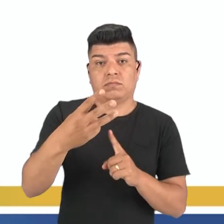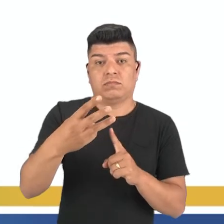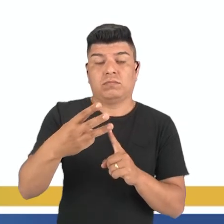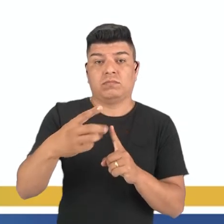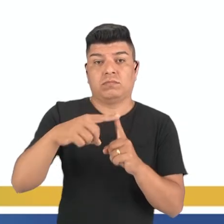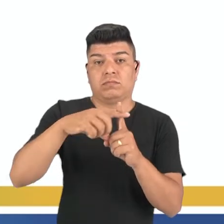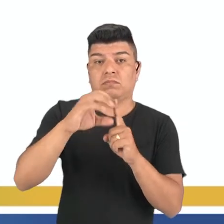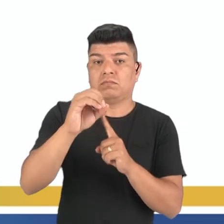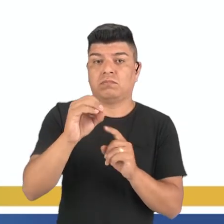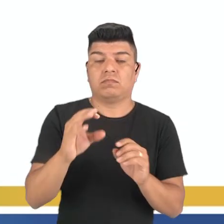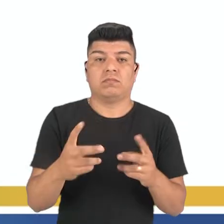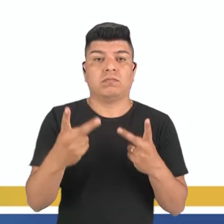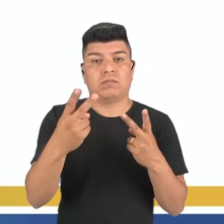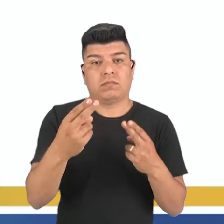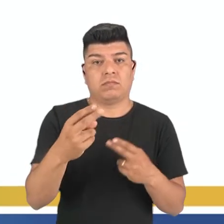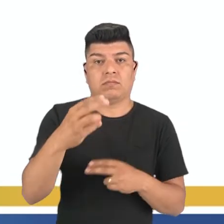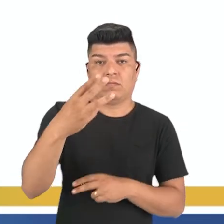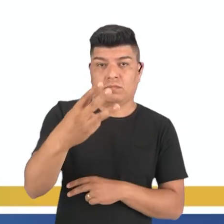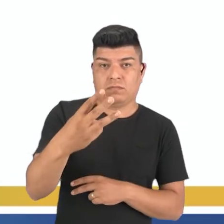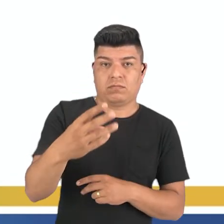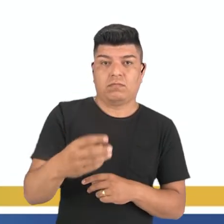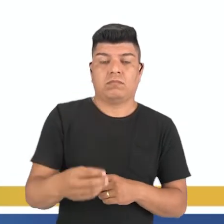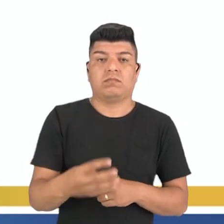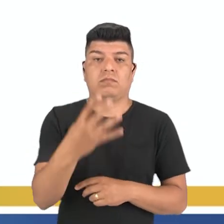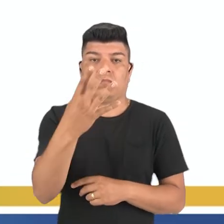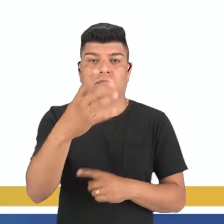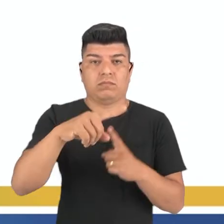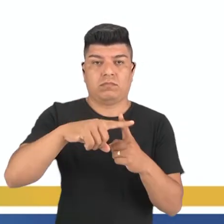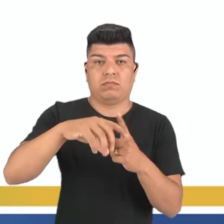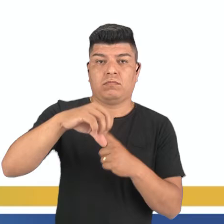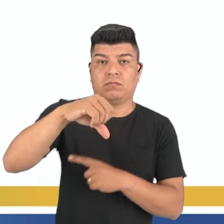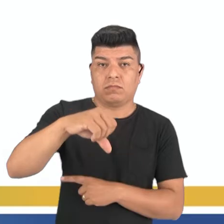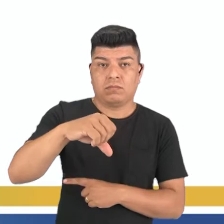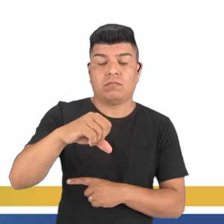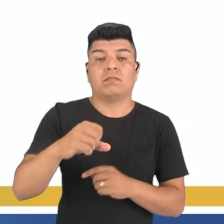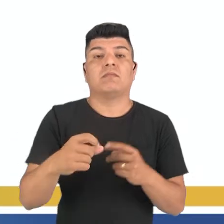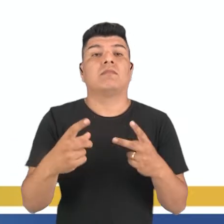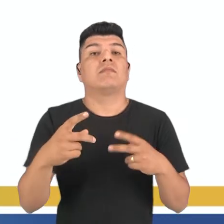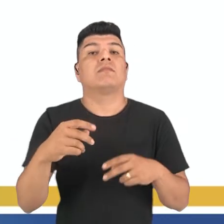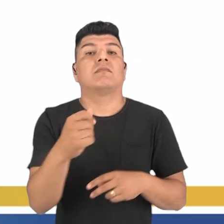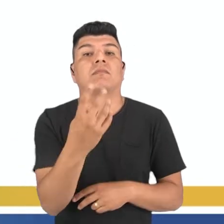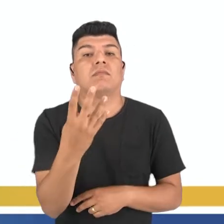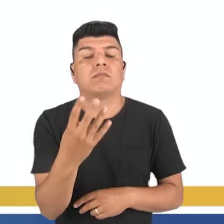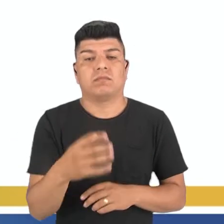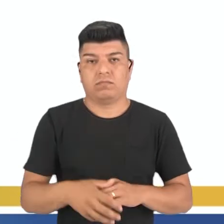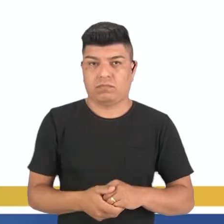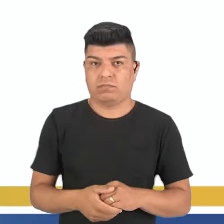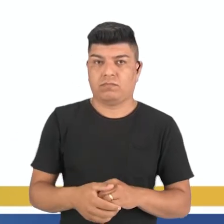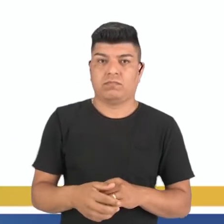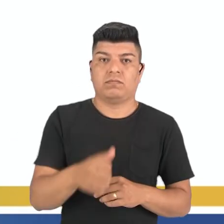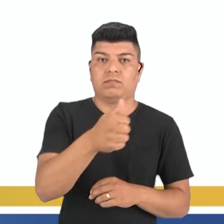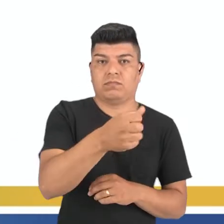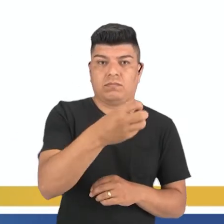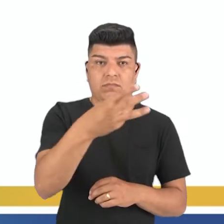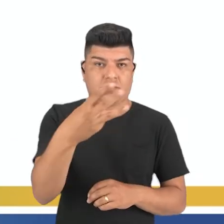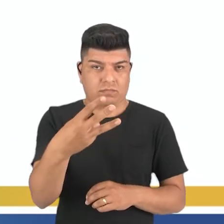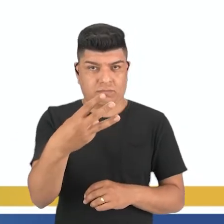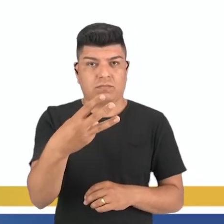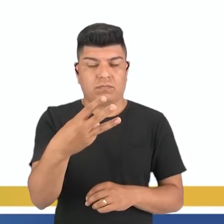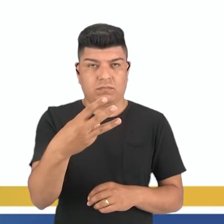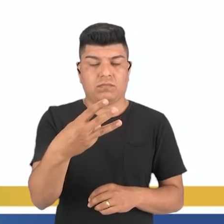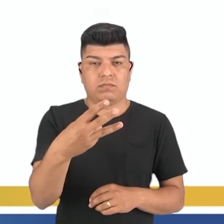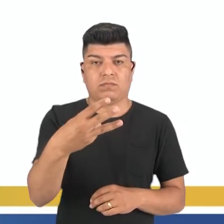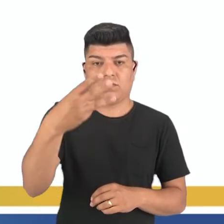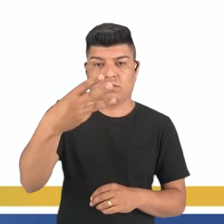nada, 3. 4 mais 9, pessoal. 4 mais 9 vai dar 13. Eu vou colocar o